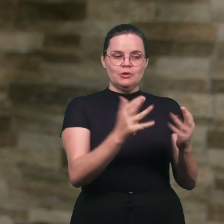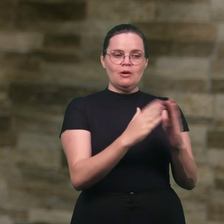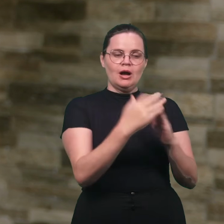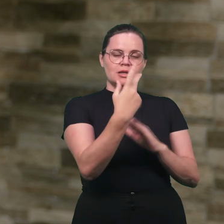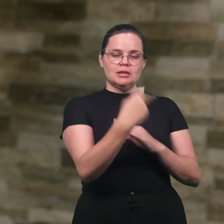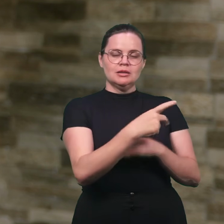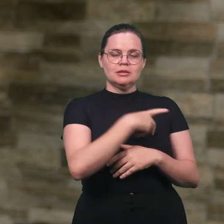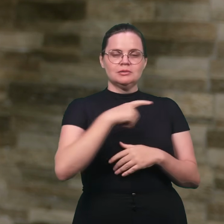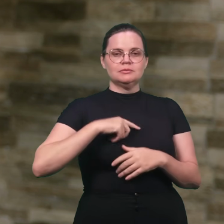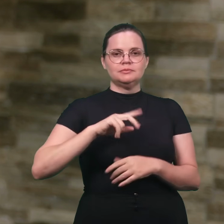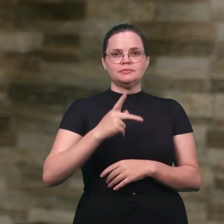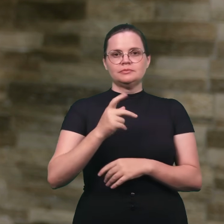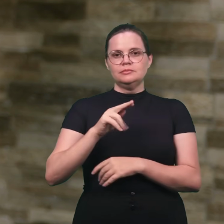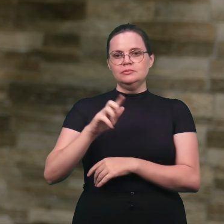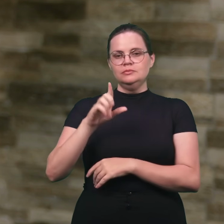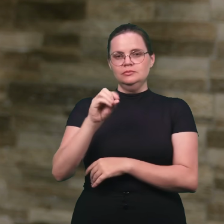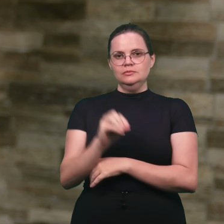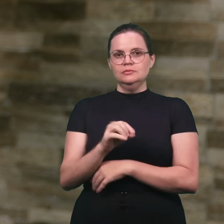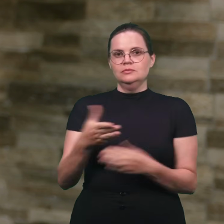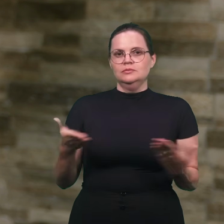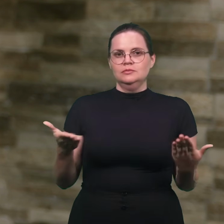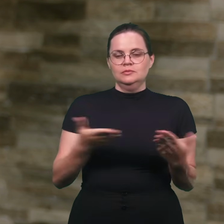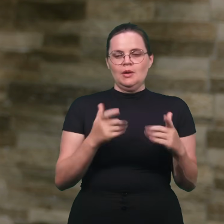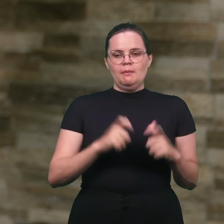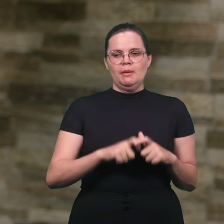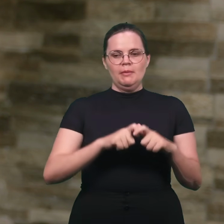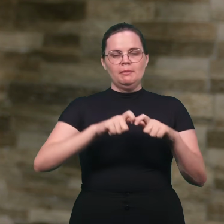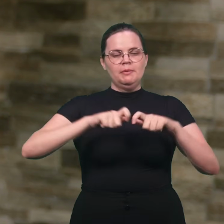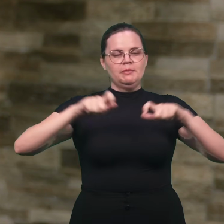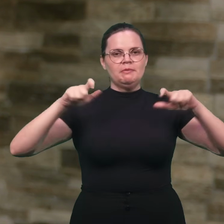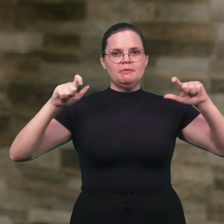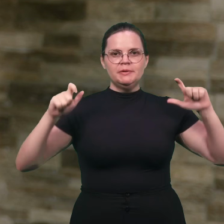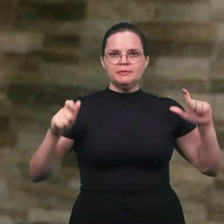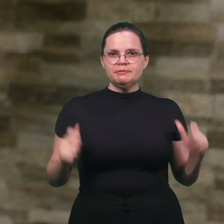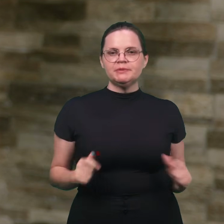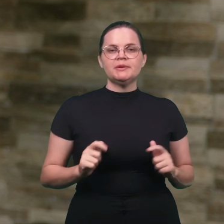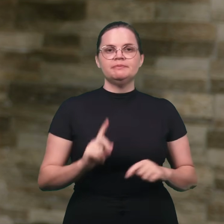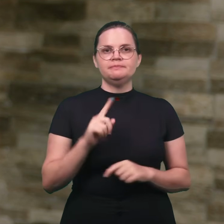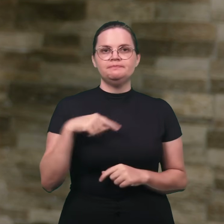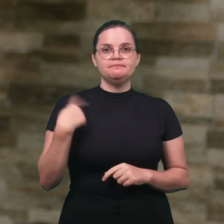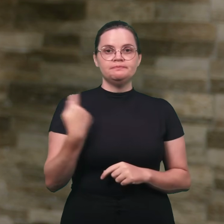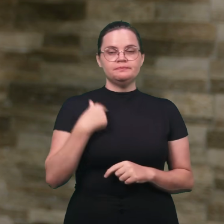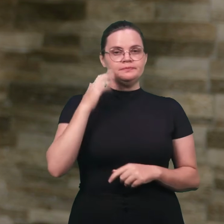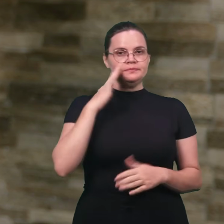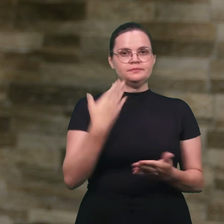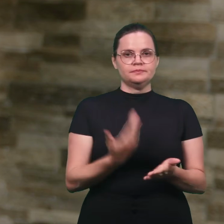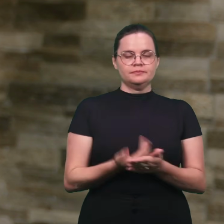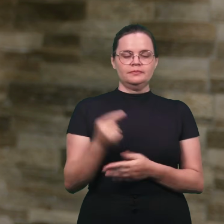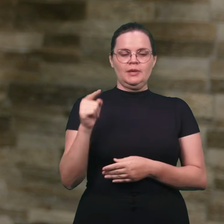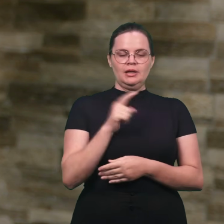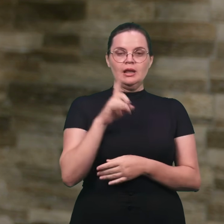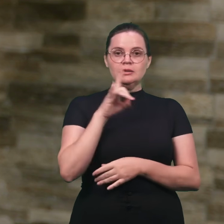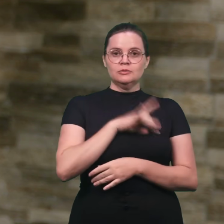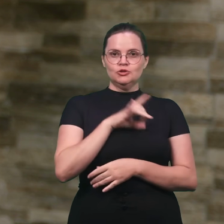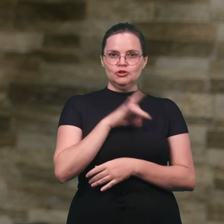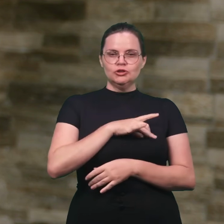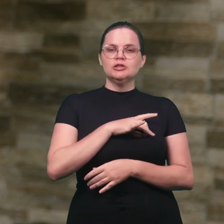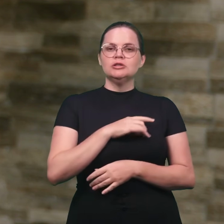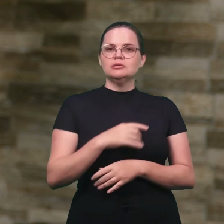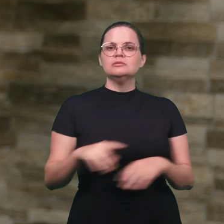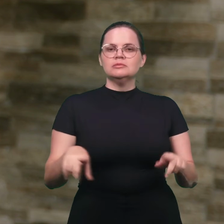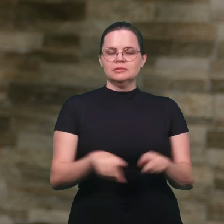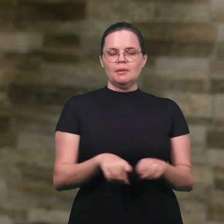pastor Hugo, e hoje elas estão aí crescendo, se desenvolvendo, e nós cremos que lá no Chile, esses lares também